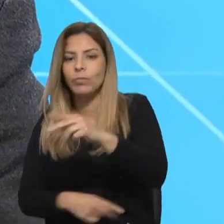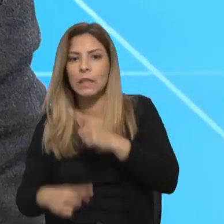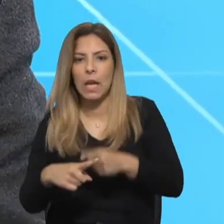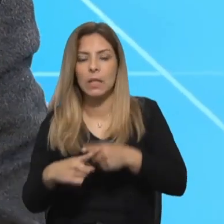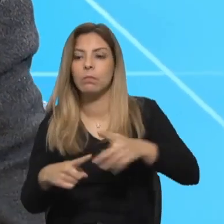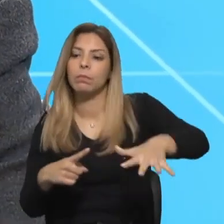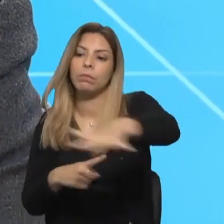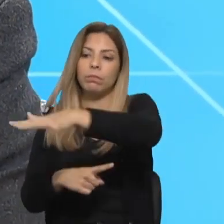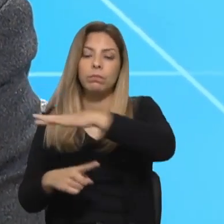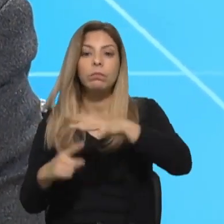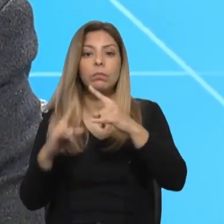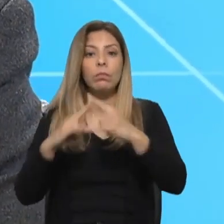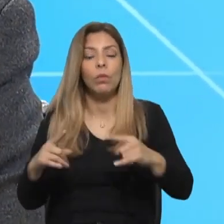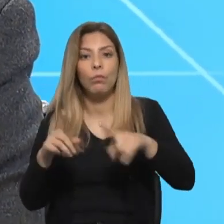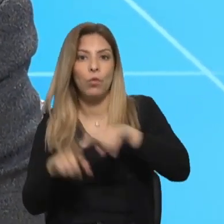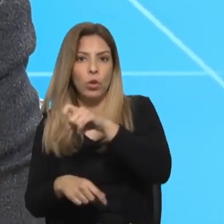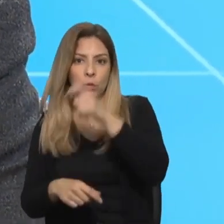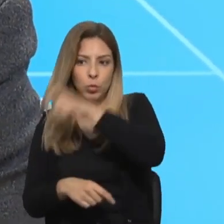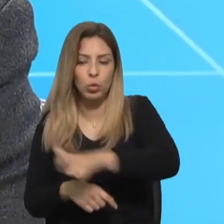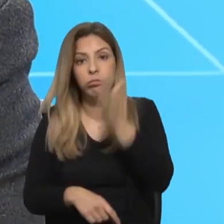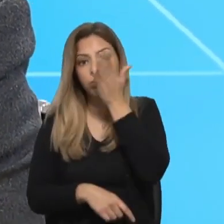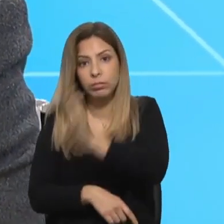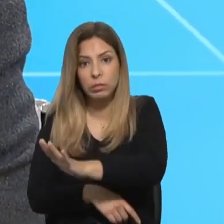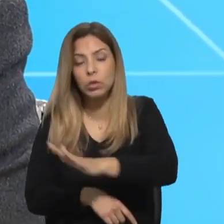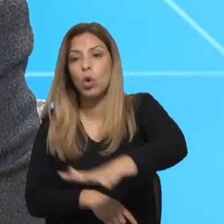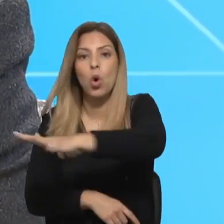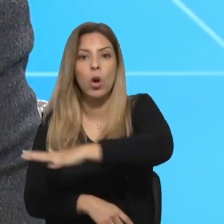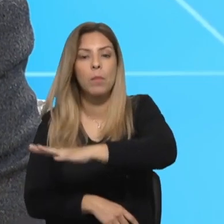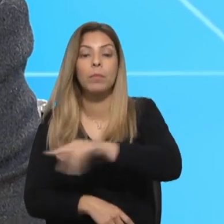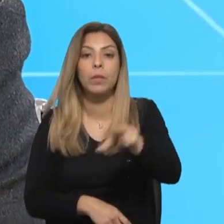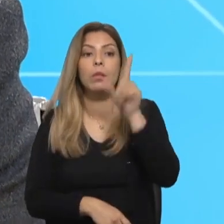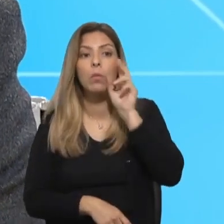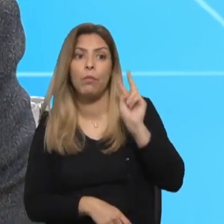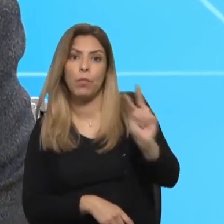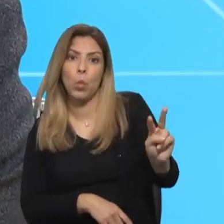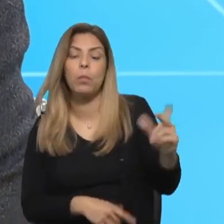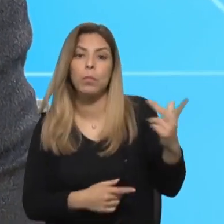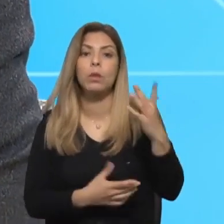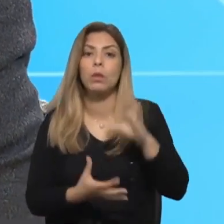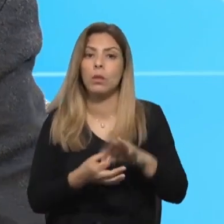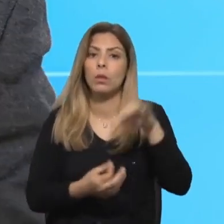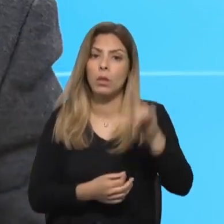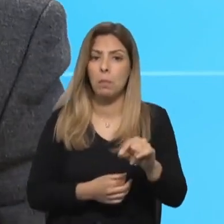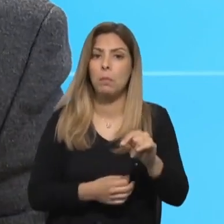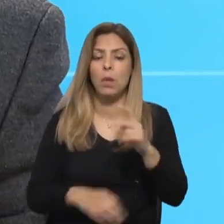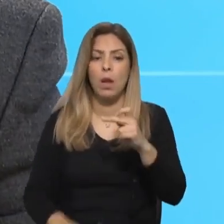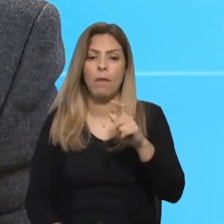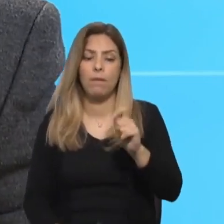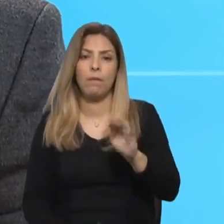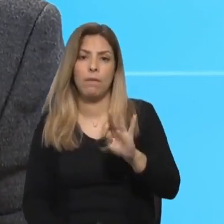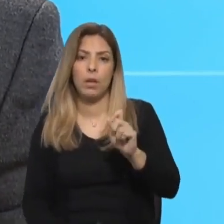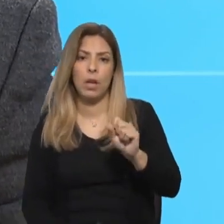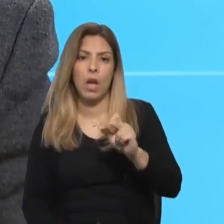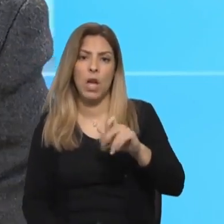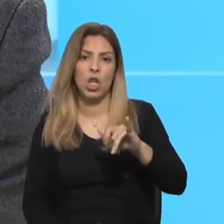ele também, mais tarde, vivemos e acompanhámos a situação no Afeganistão e, recentemente, a situação da